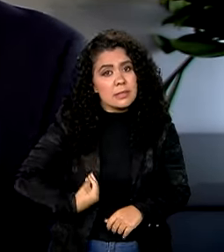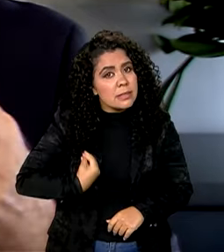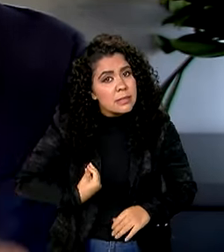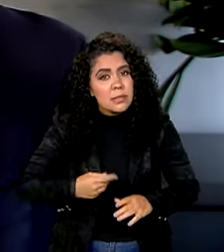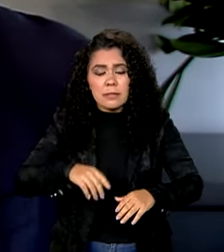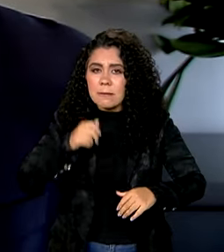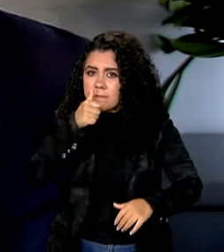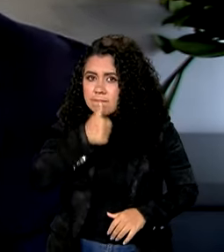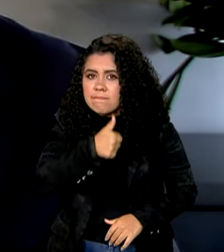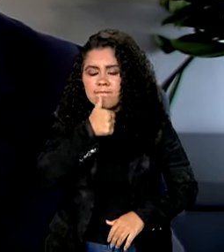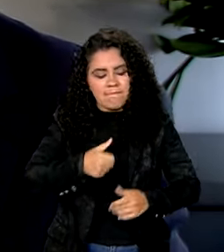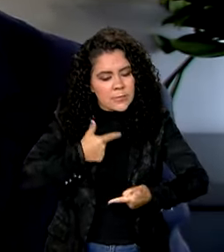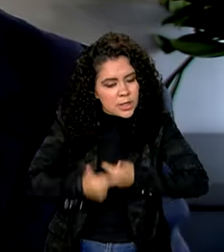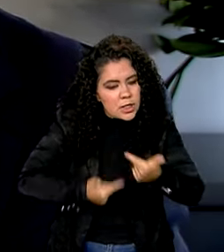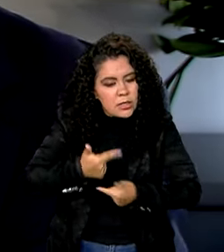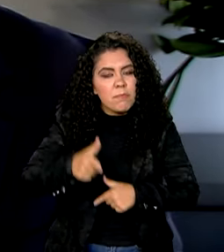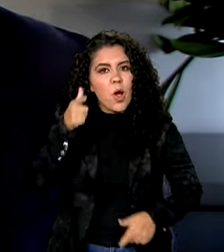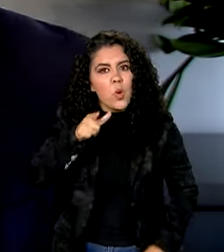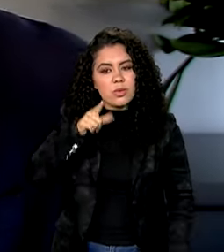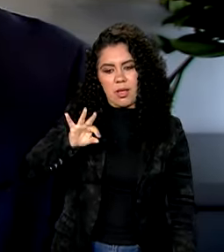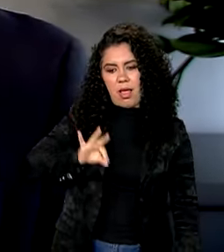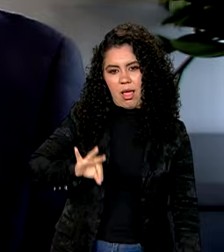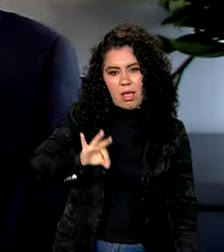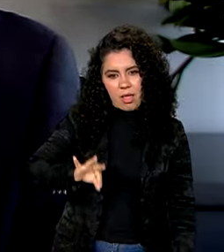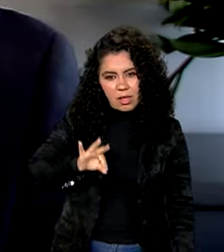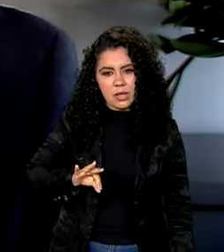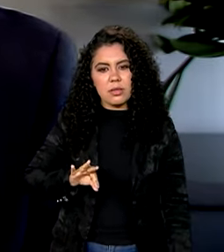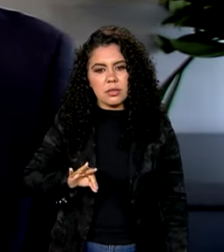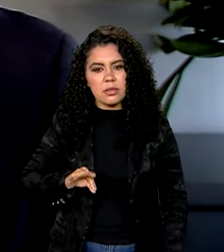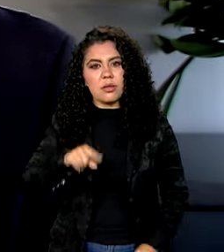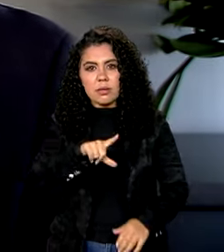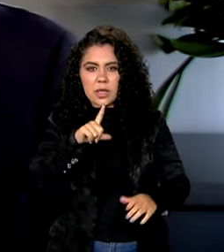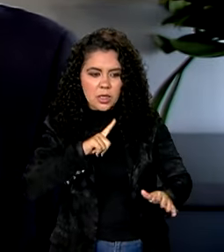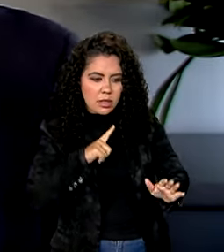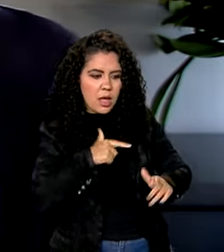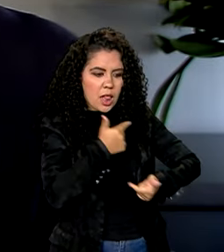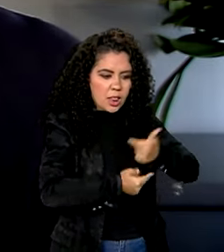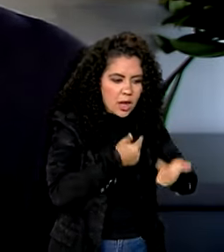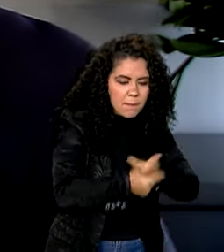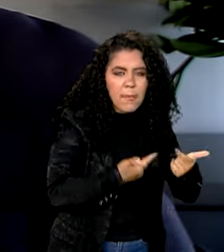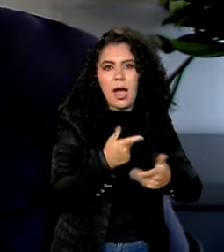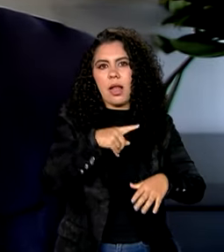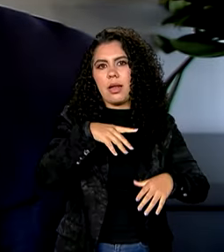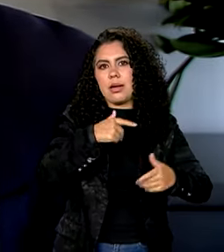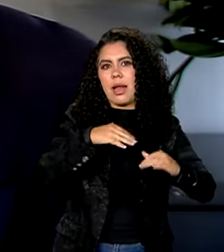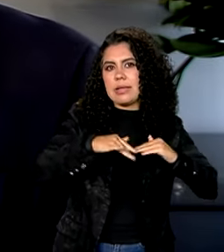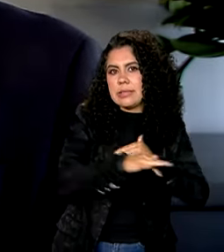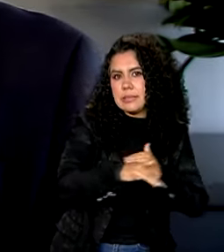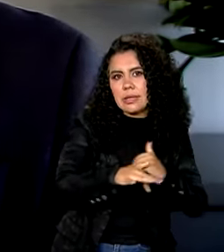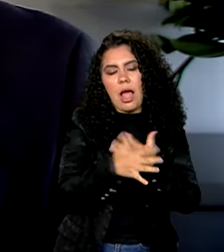lutando para garantir a sua renda, naquilo que ele produz, na sua cidade,